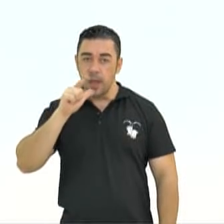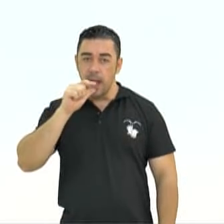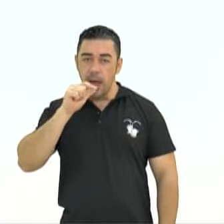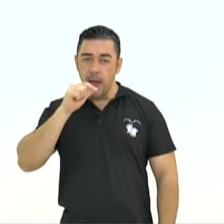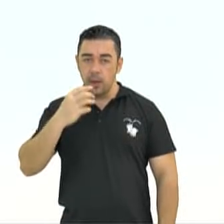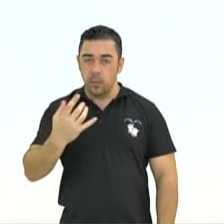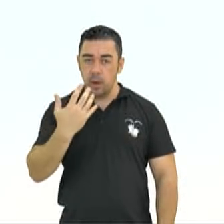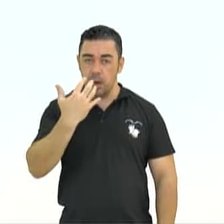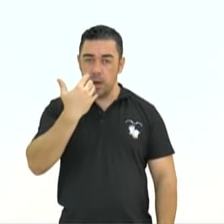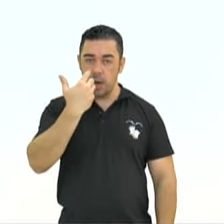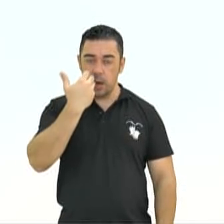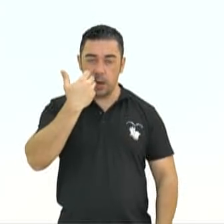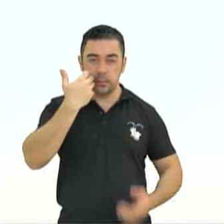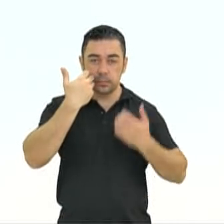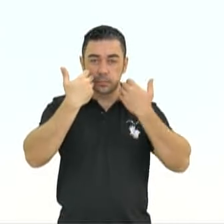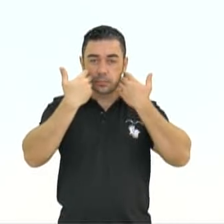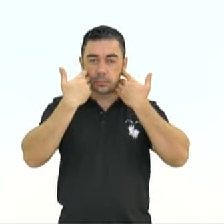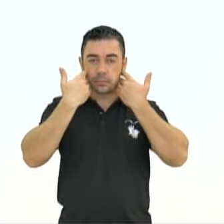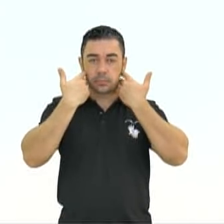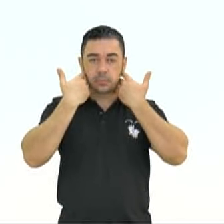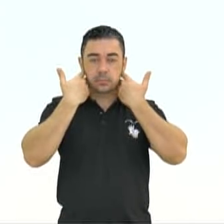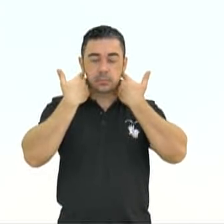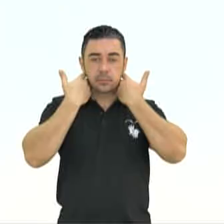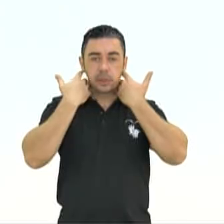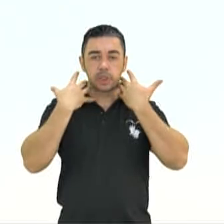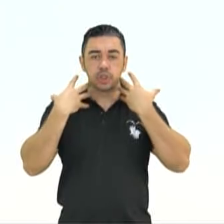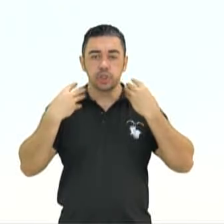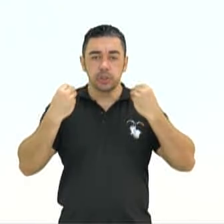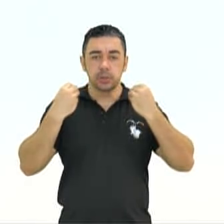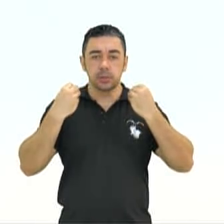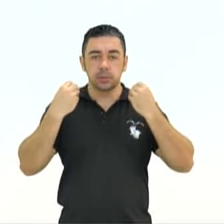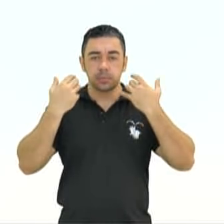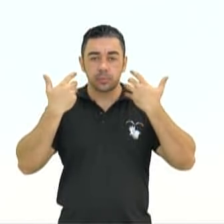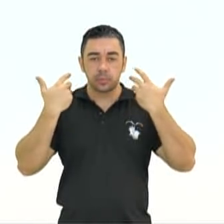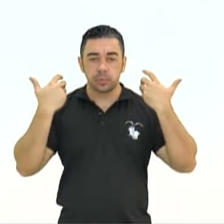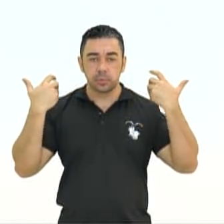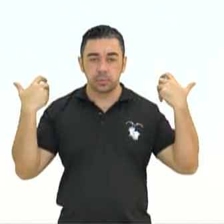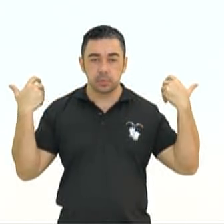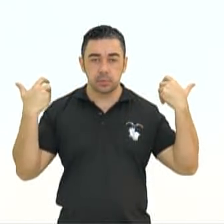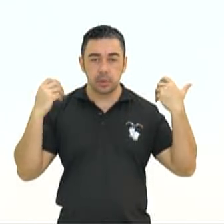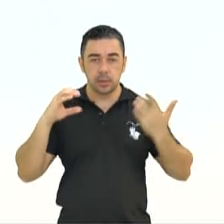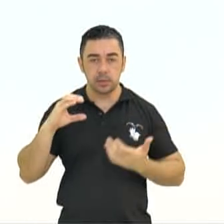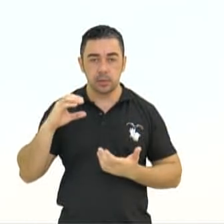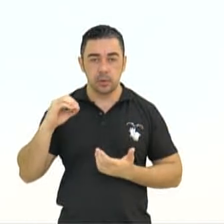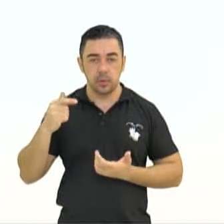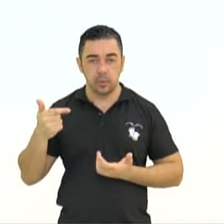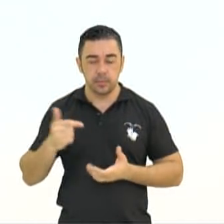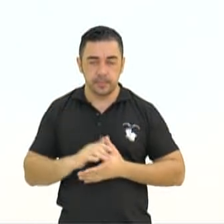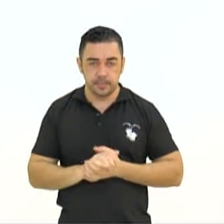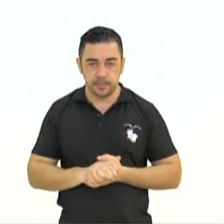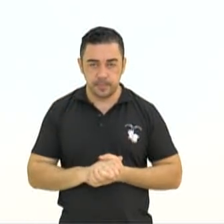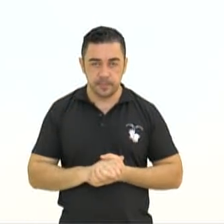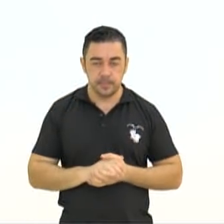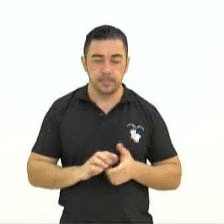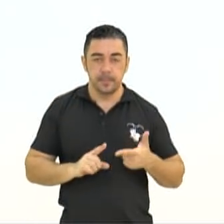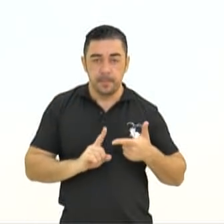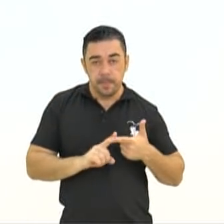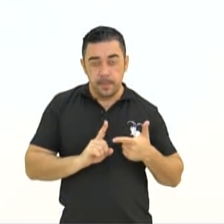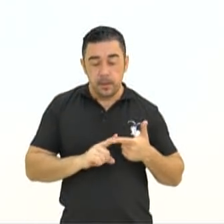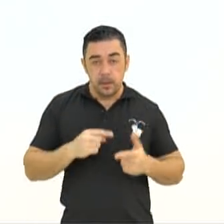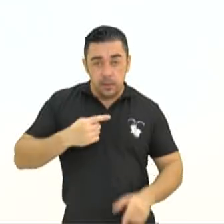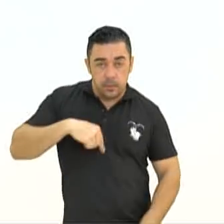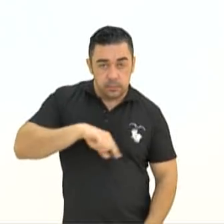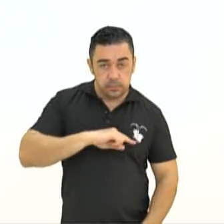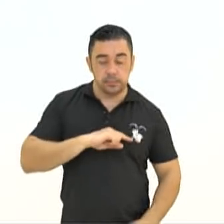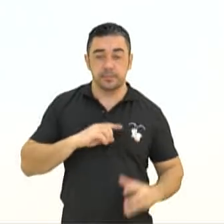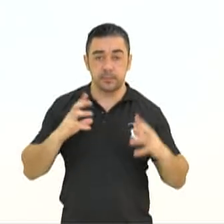pela boca do animal, a hora que chega na brânquia, ele retira o oxigênio e joga para fora o gás carbônico, tá? Animais terrestres